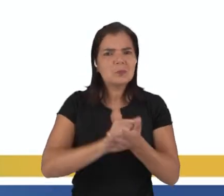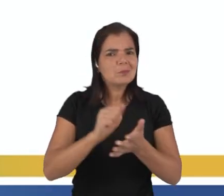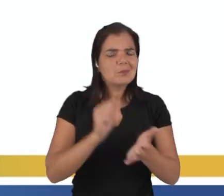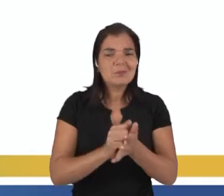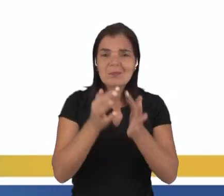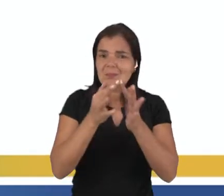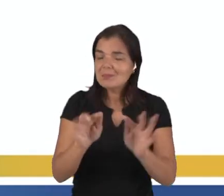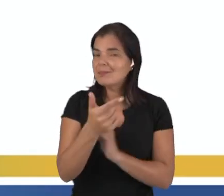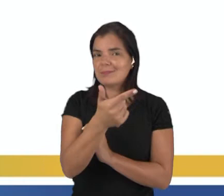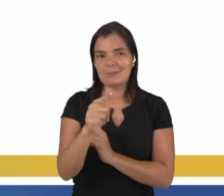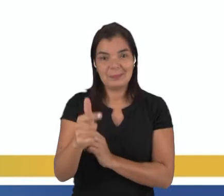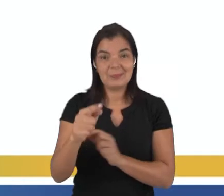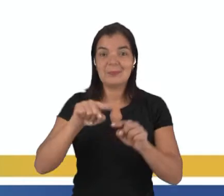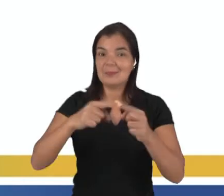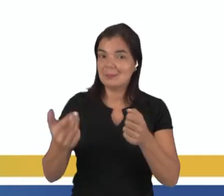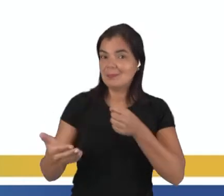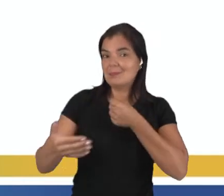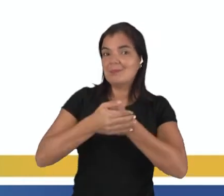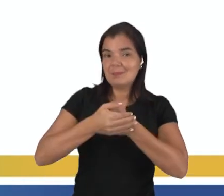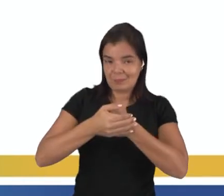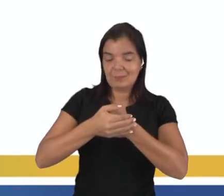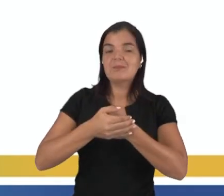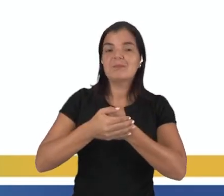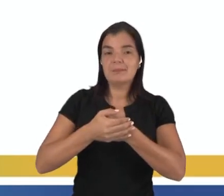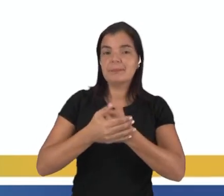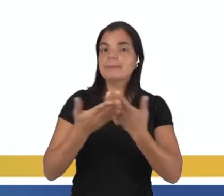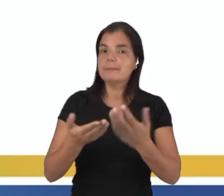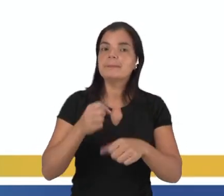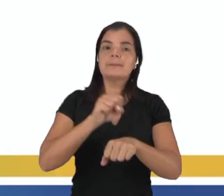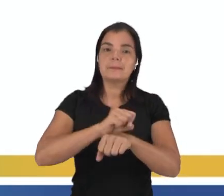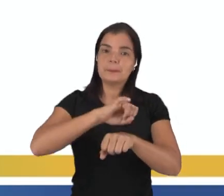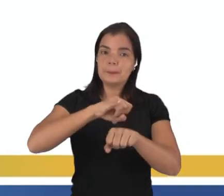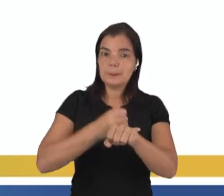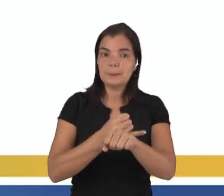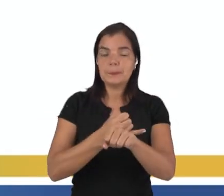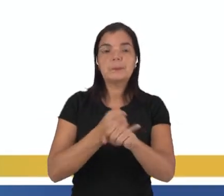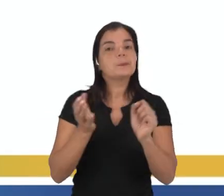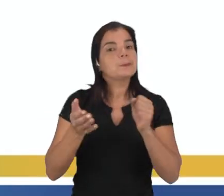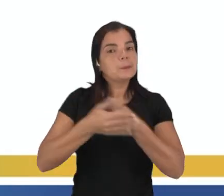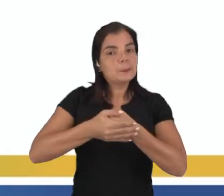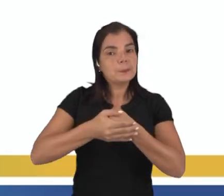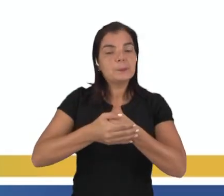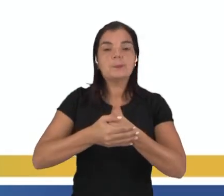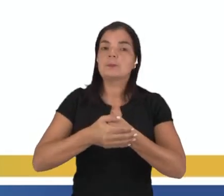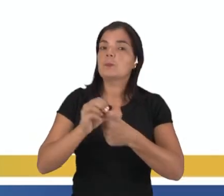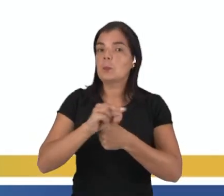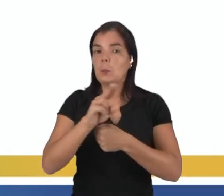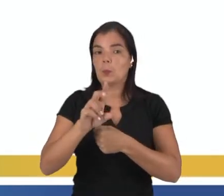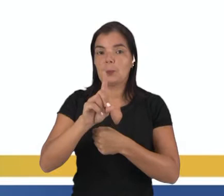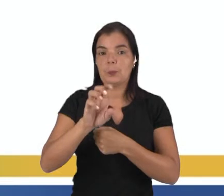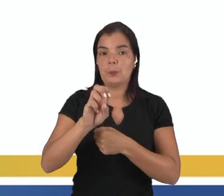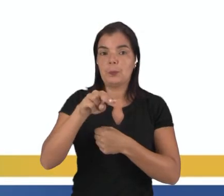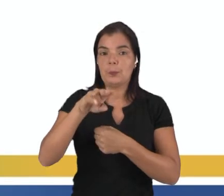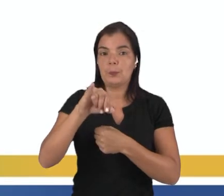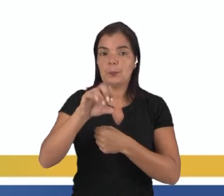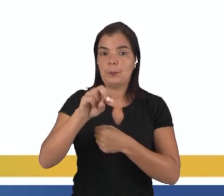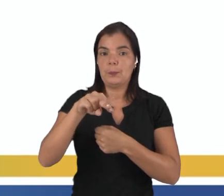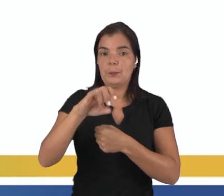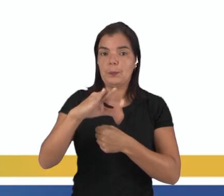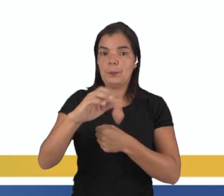na frase, quando você leu, comemos o bolo todo. Por isso que ele é um sujeito oculto ou